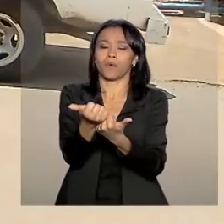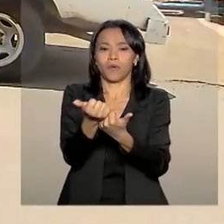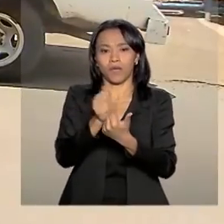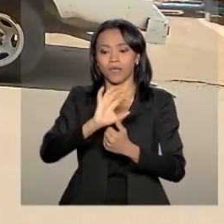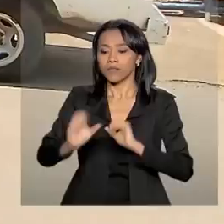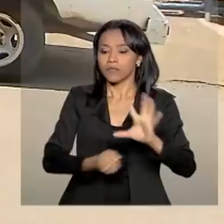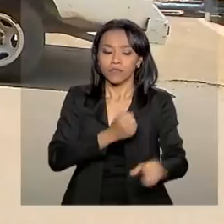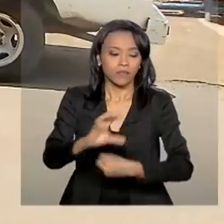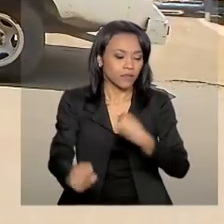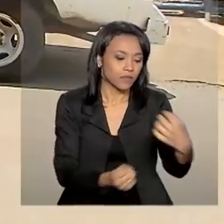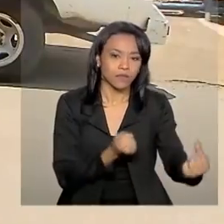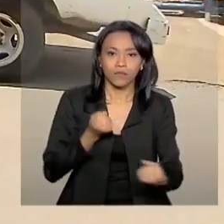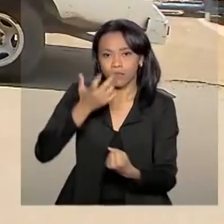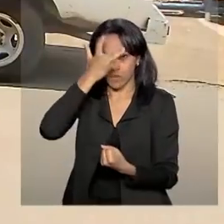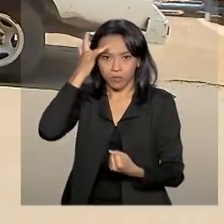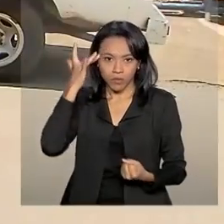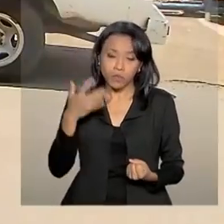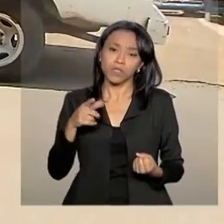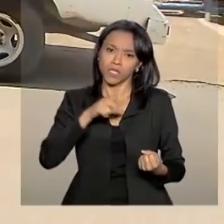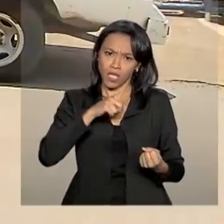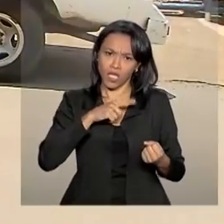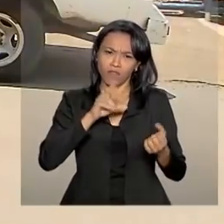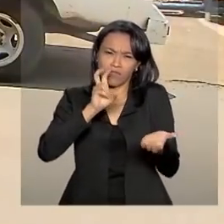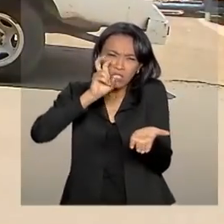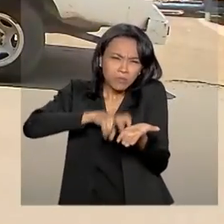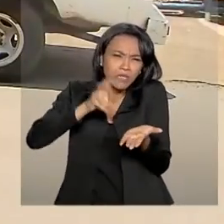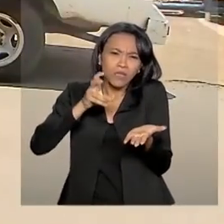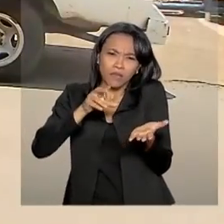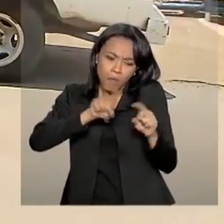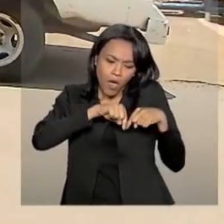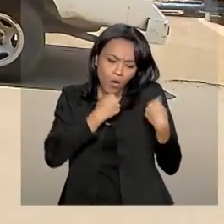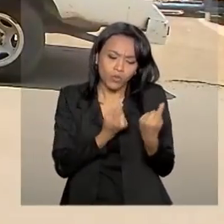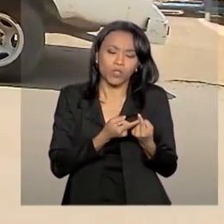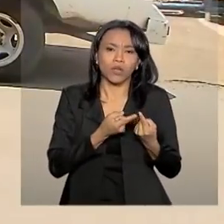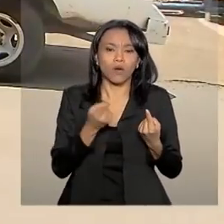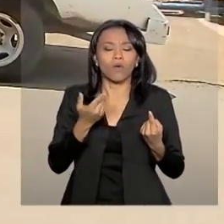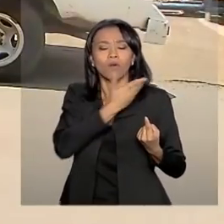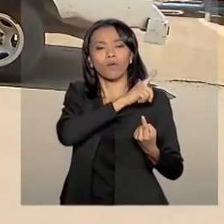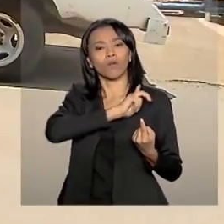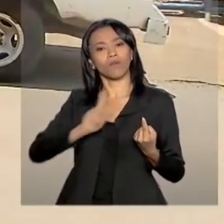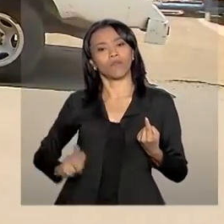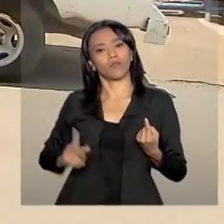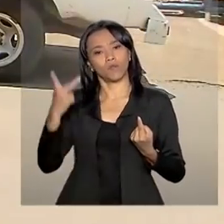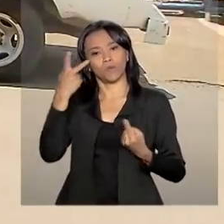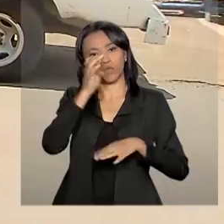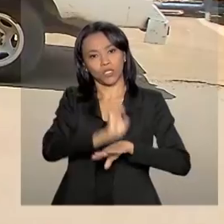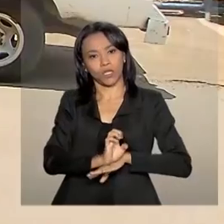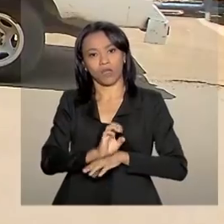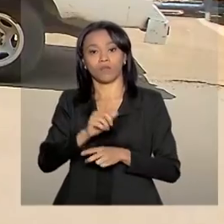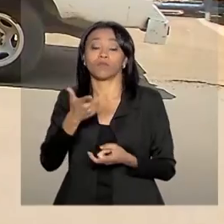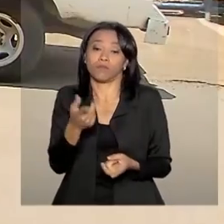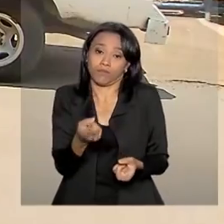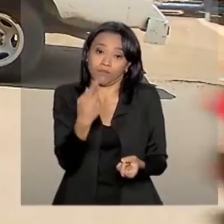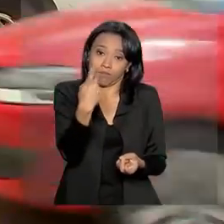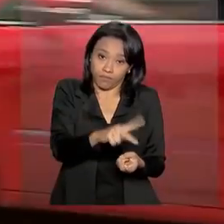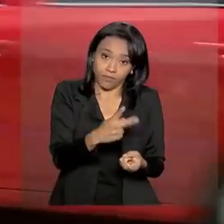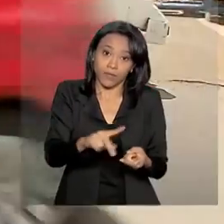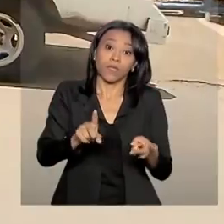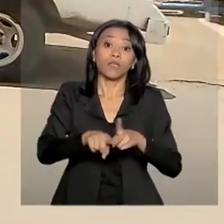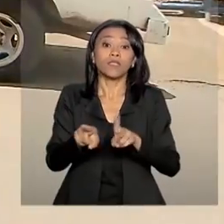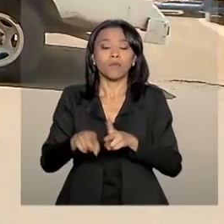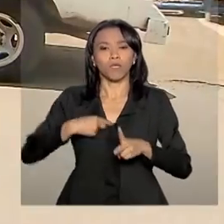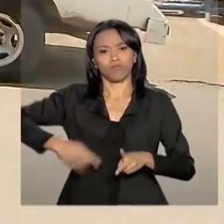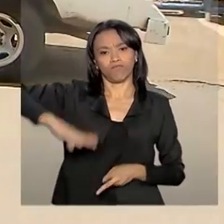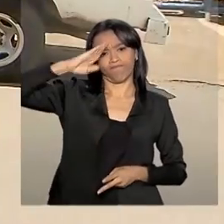das vítimas. Eles se reuniram cedo aqui no posto de comando com o governador de Minas Gerais, Romeu Zema, e com comandantes das forças que